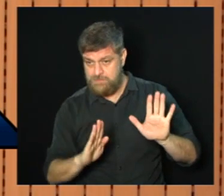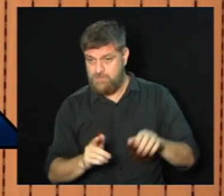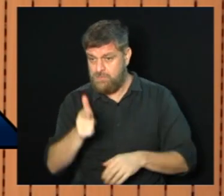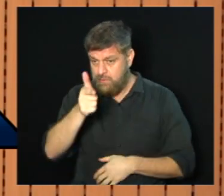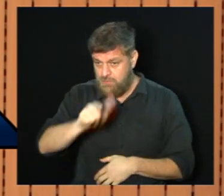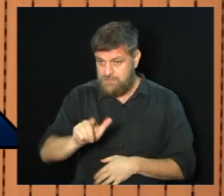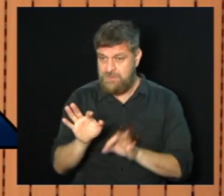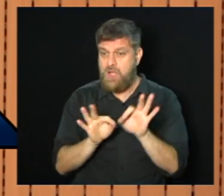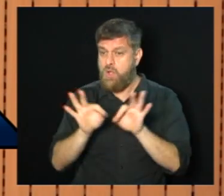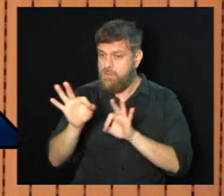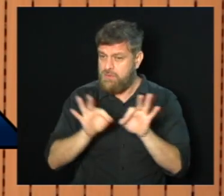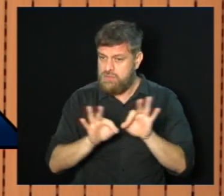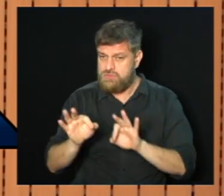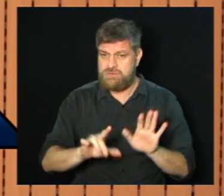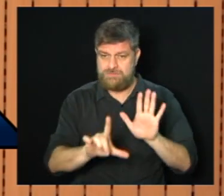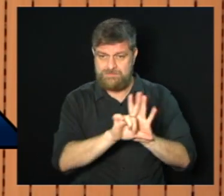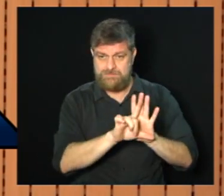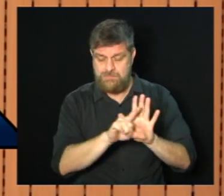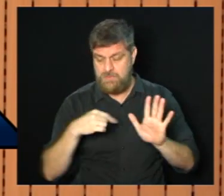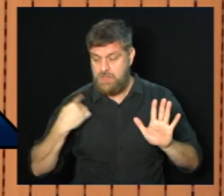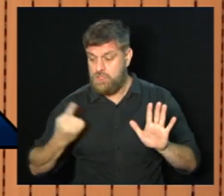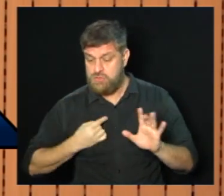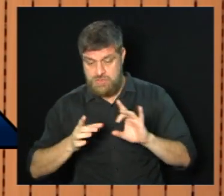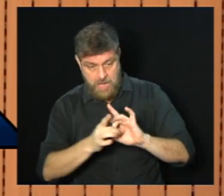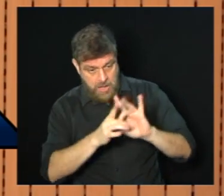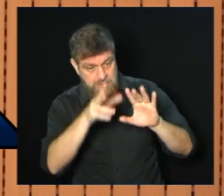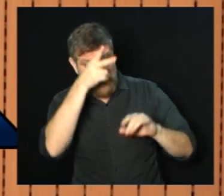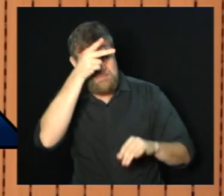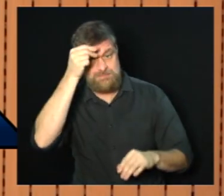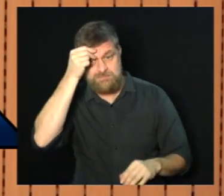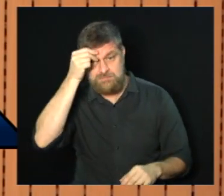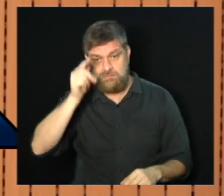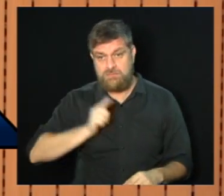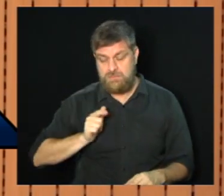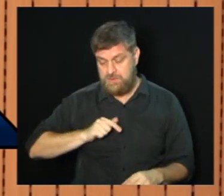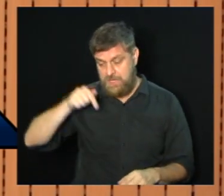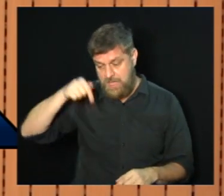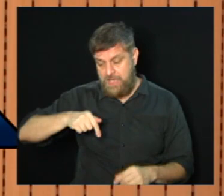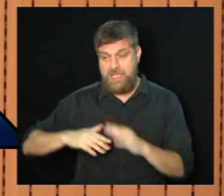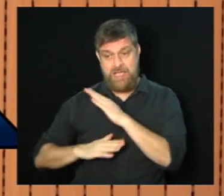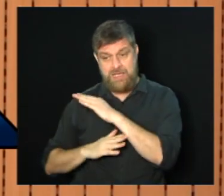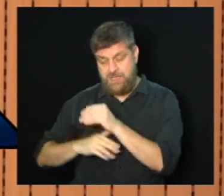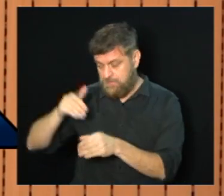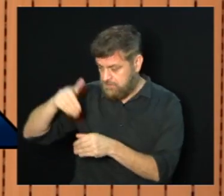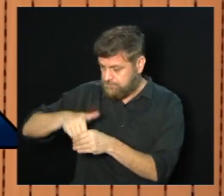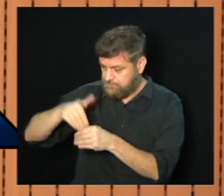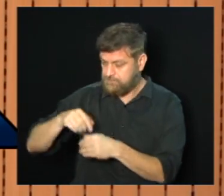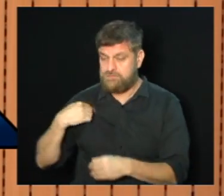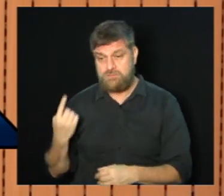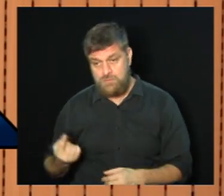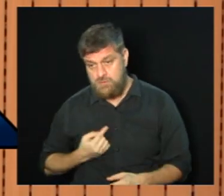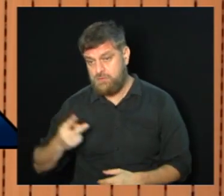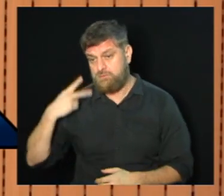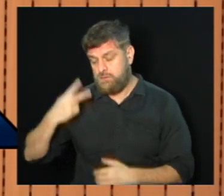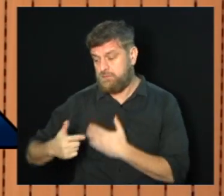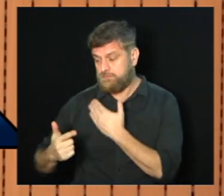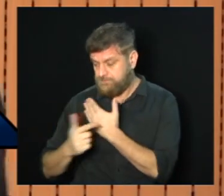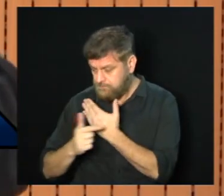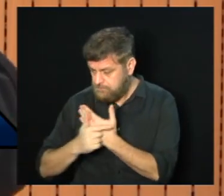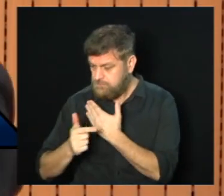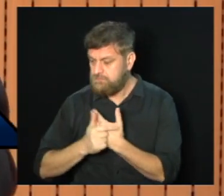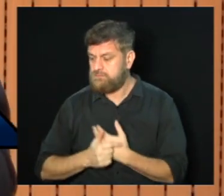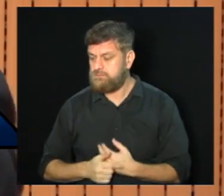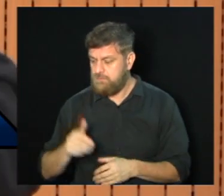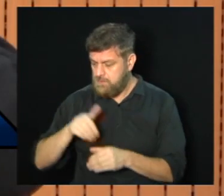o projeto é autorizativo, e projeto autorizativo tem que passar pela casa. A casa tem que autorizar. Então,